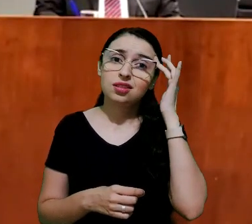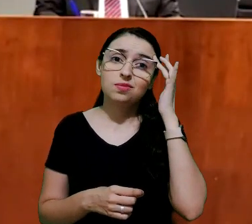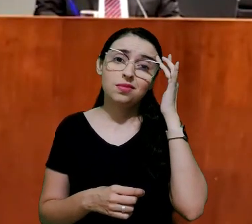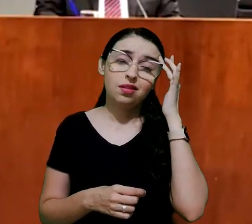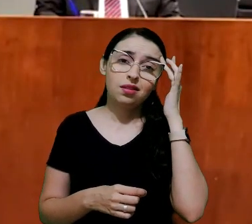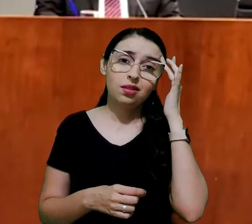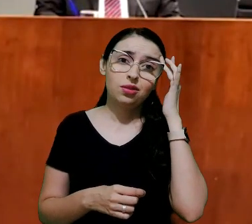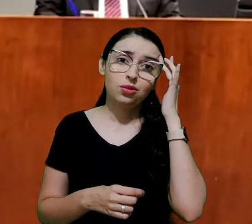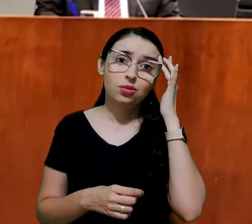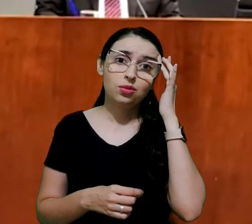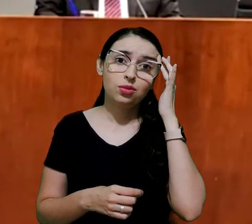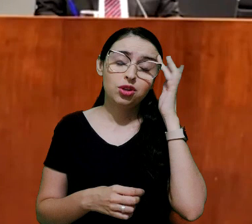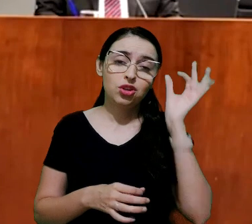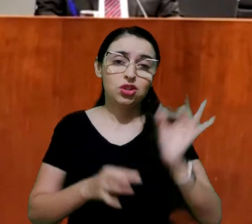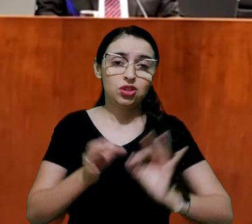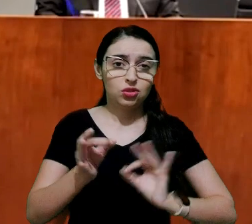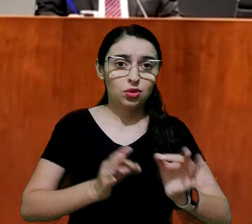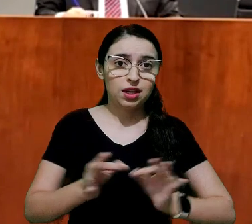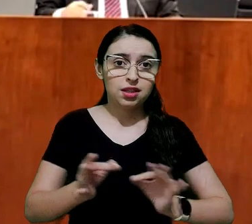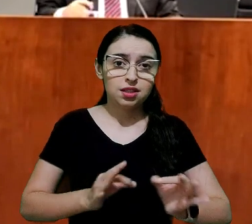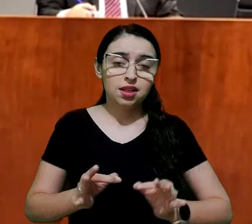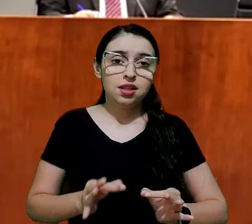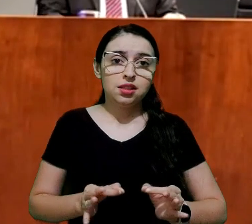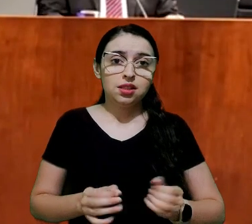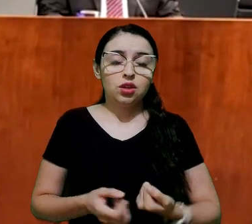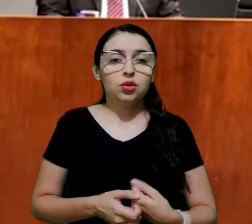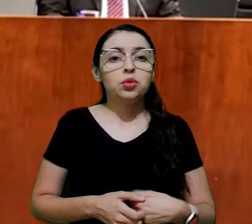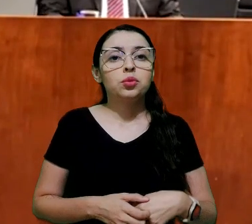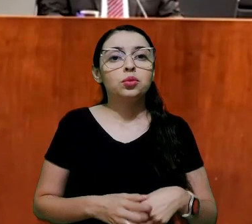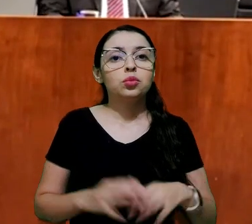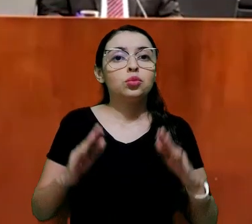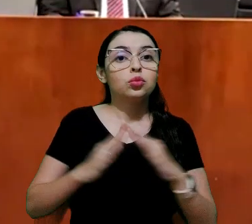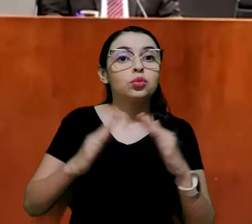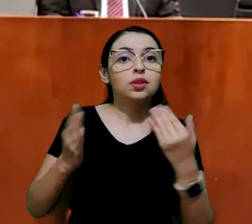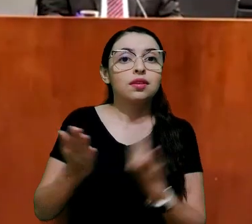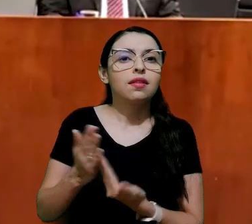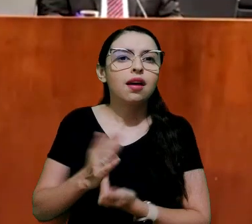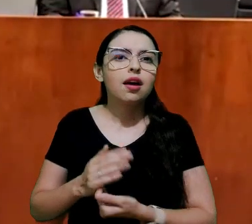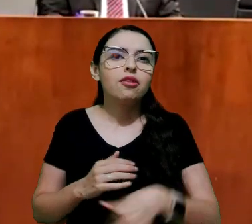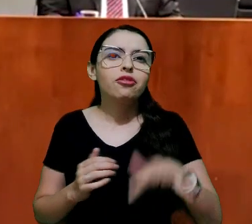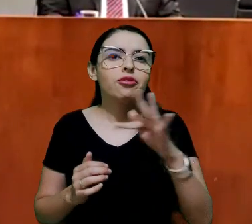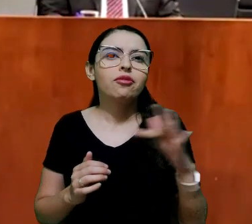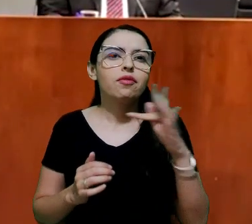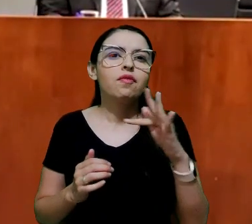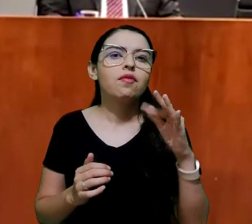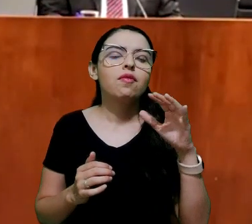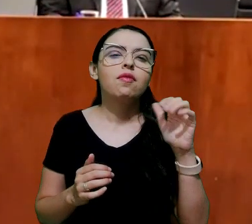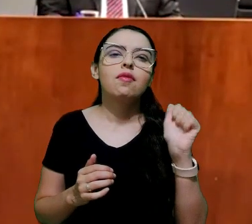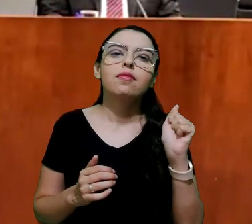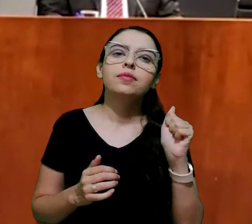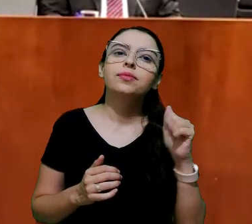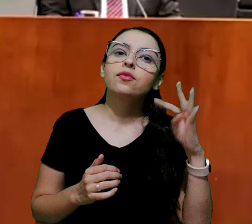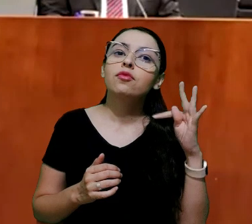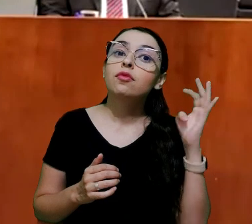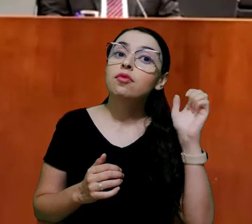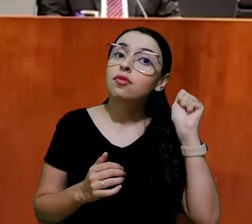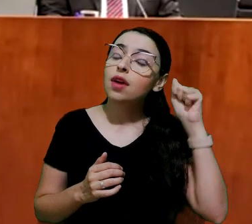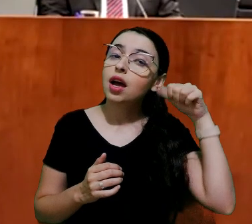conferência dos institutos que estão postos no Código Civil em face das circunstâncias